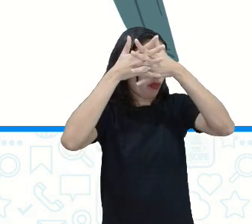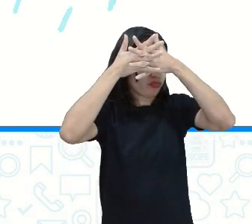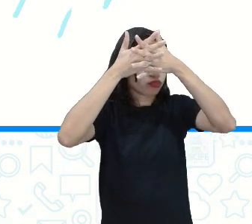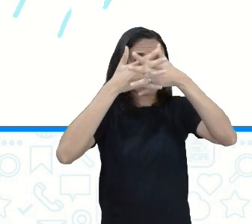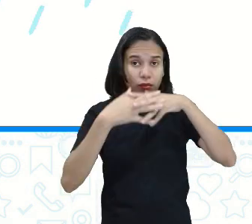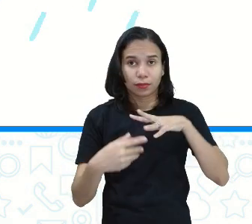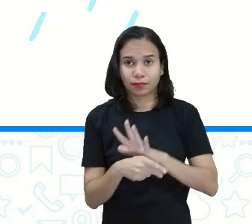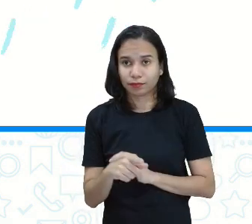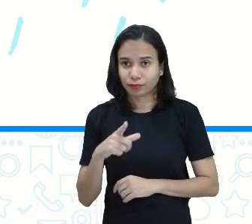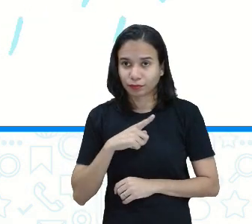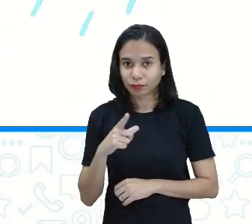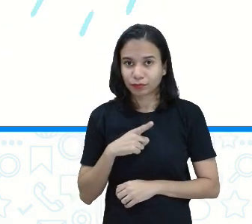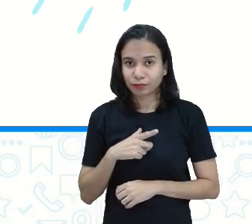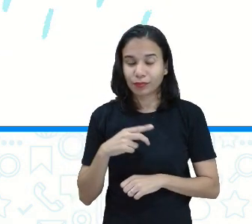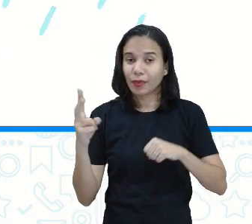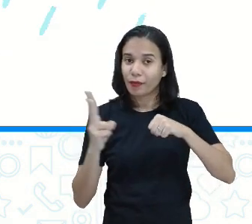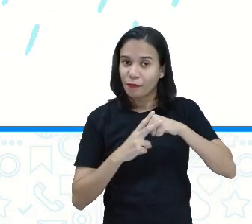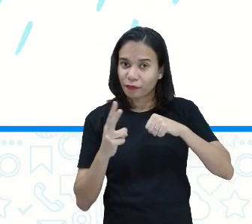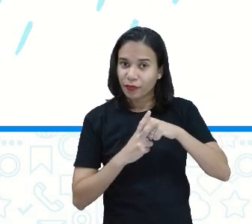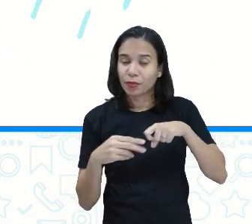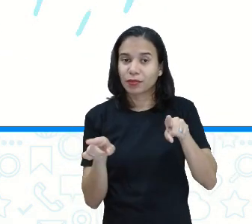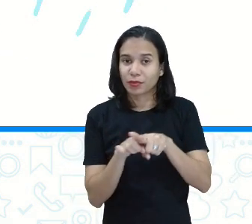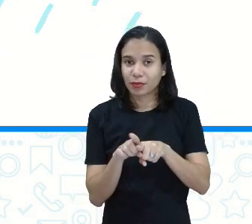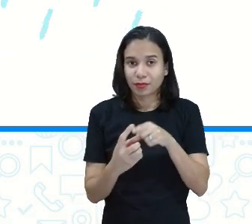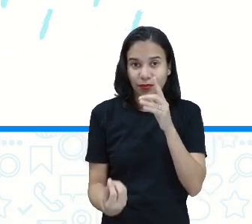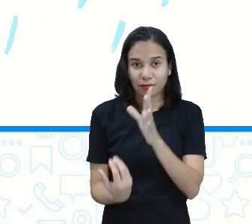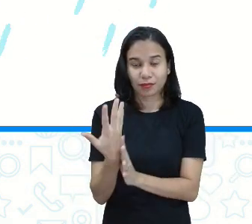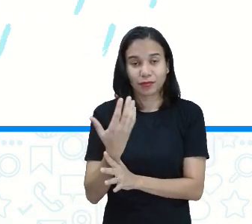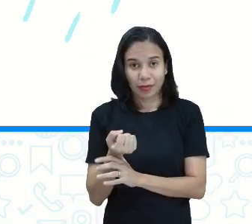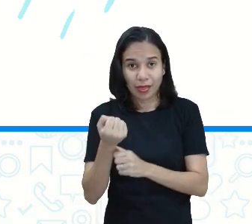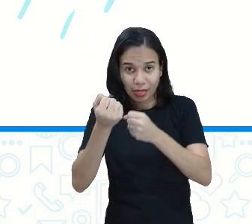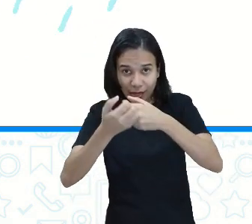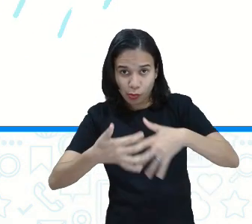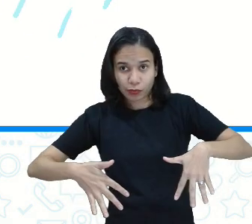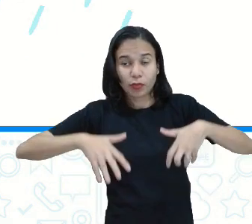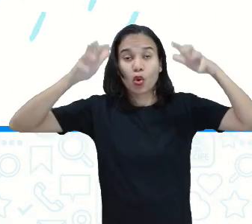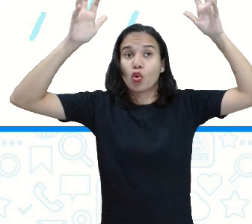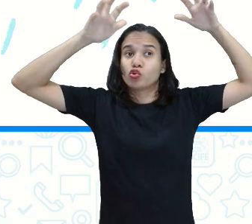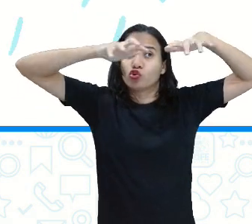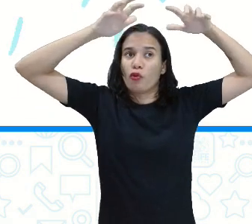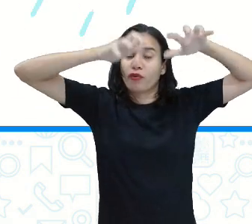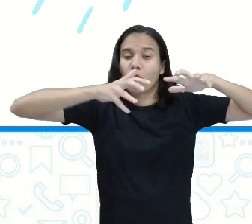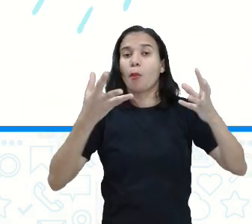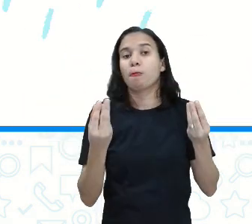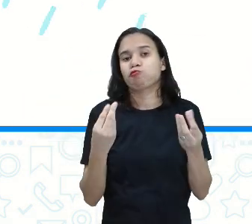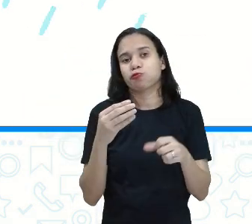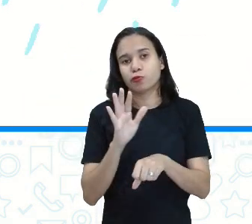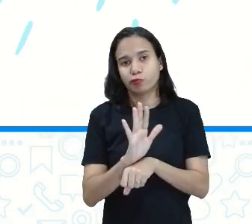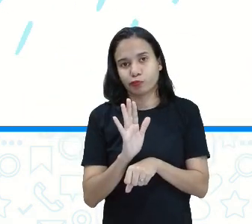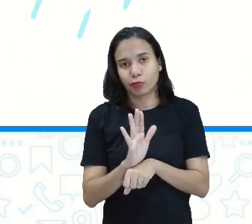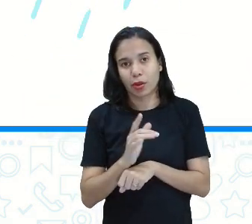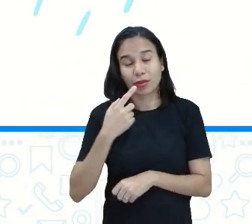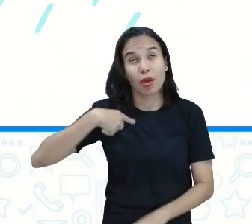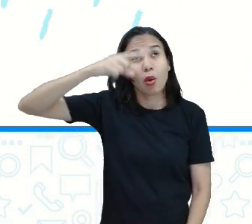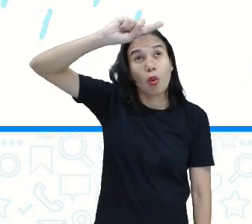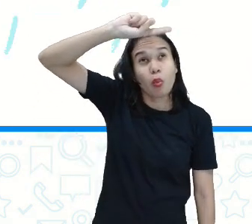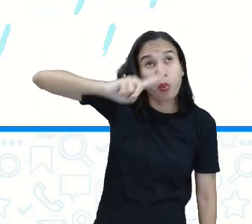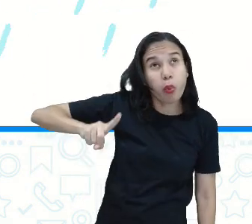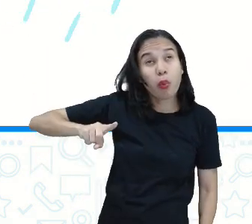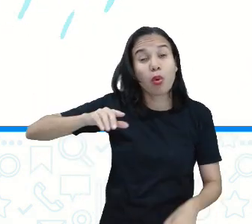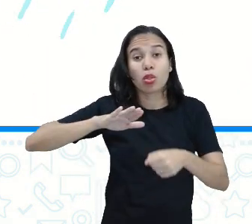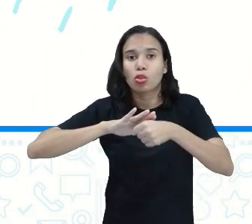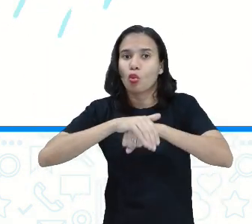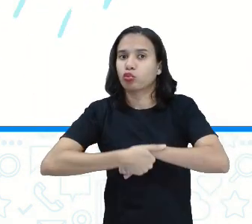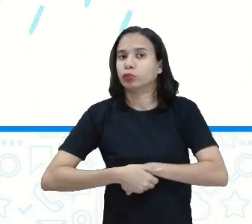confusas. E um verbo que indica fenômeno da natureza. Choveu muito à tarde. Relampejou a